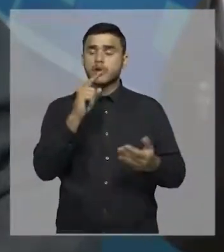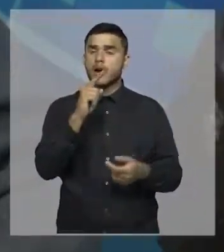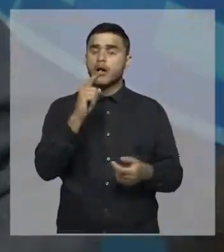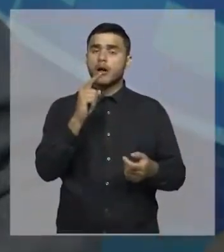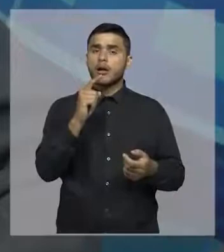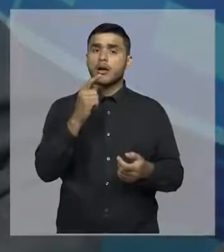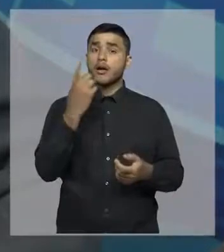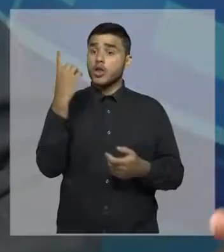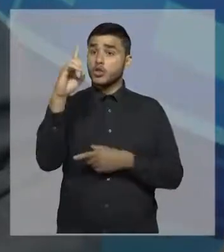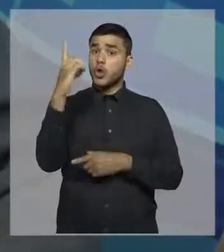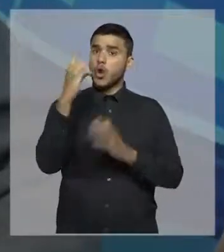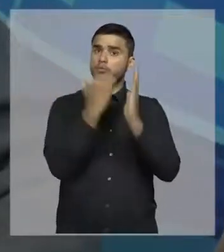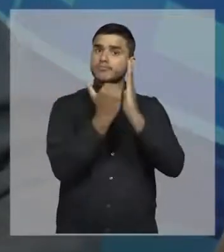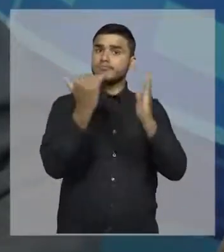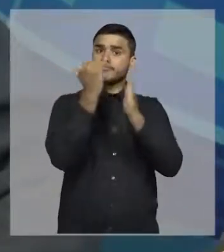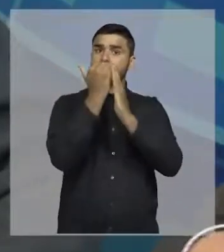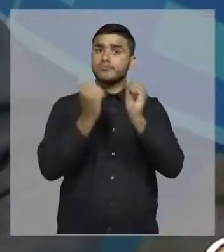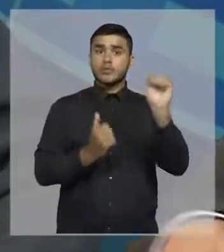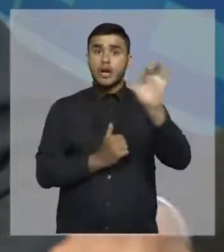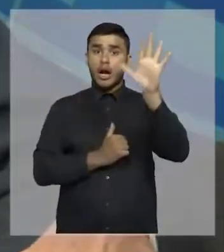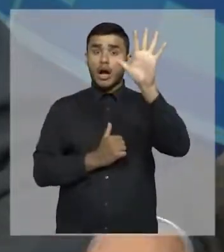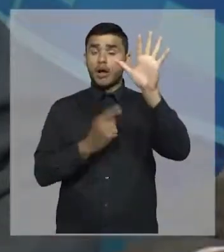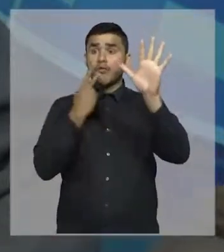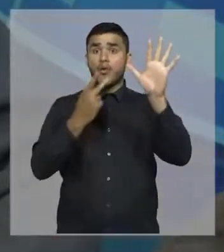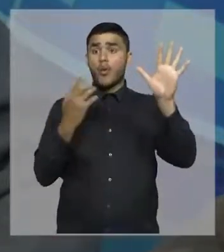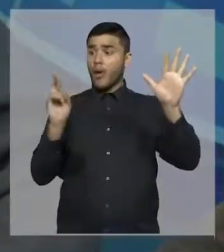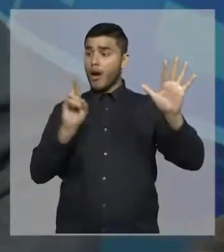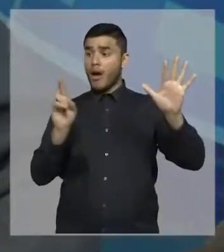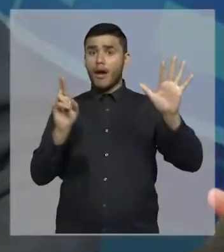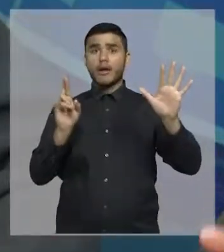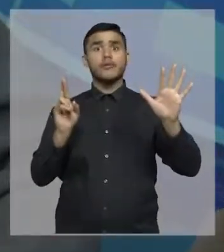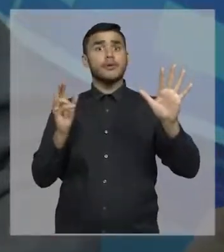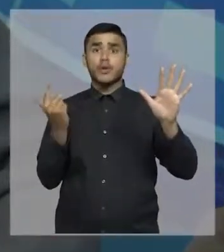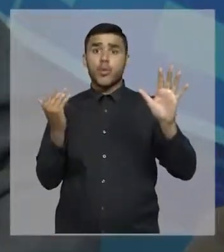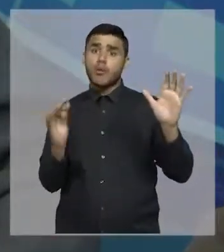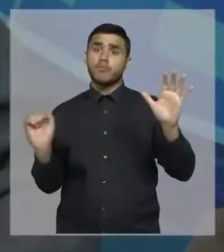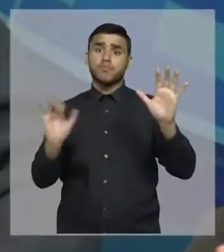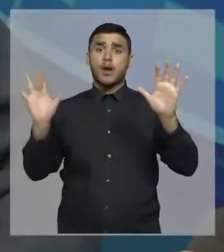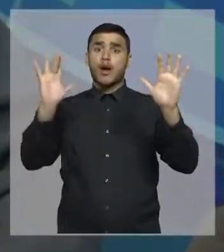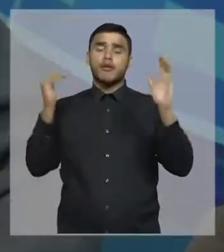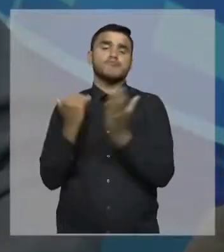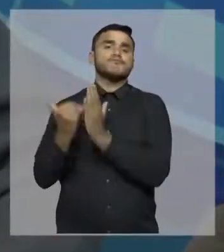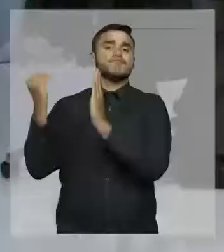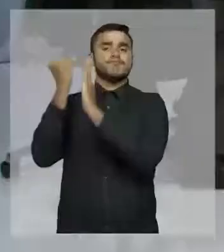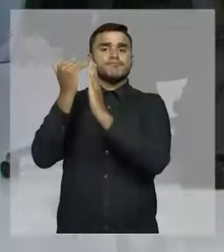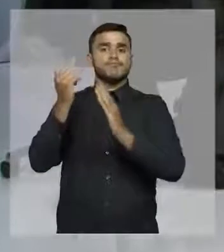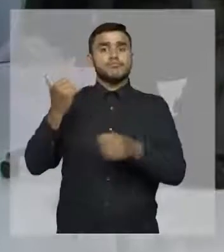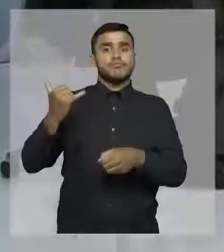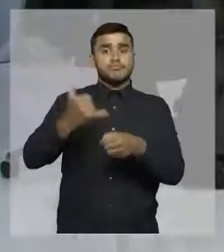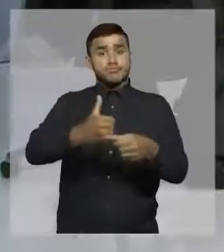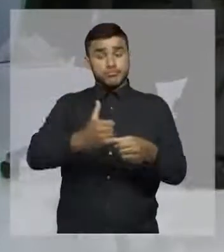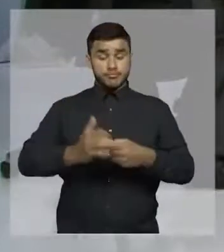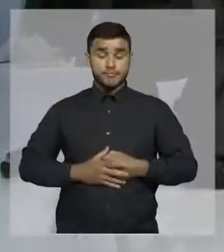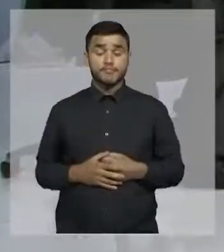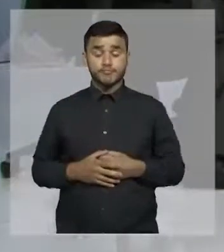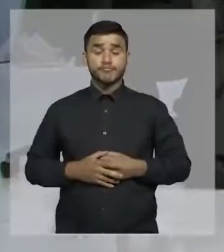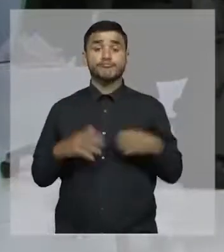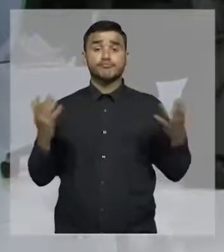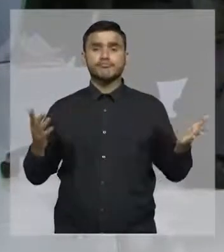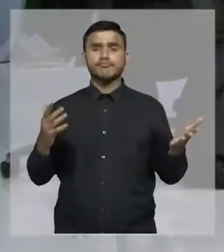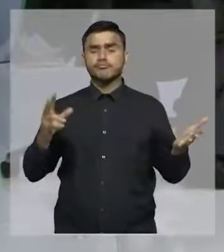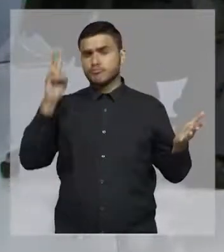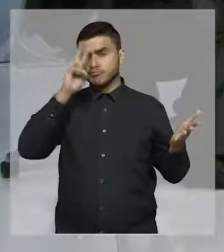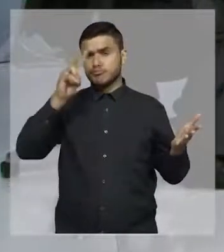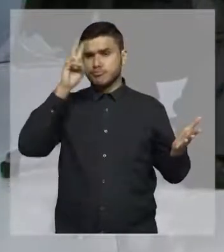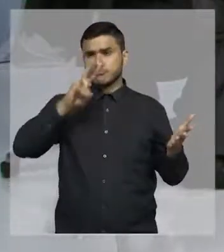dólar sobe em relação ao real. Então, é a crise perfeita. Todos os fatores estão juntos. Todos os ingredientes Na estão época da postos. Constituinte, o